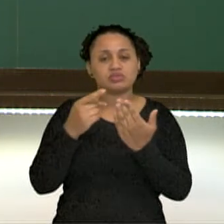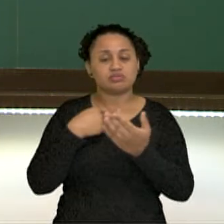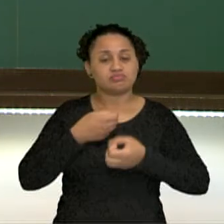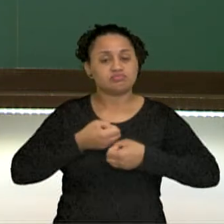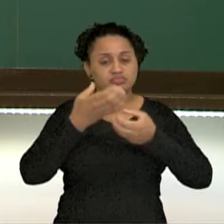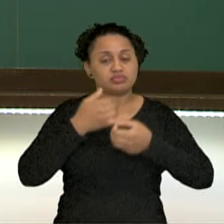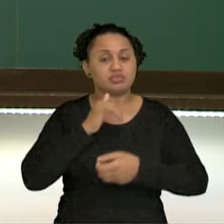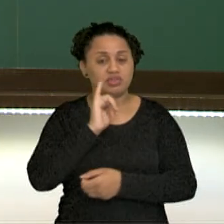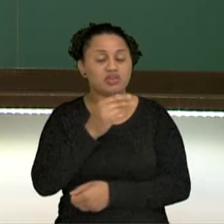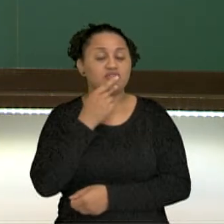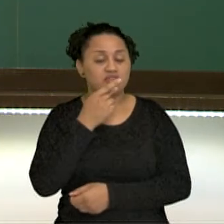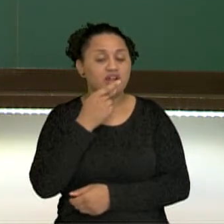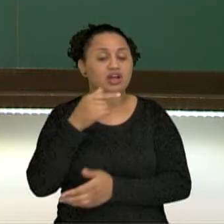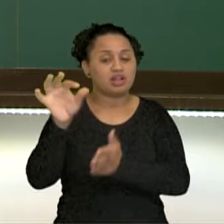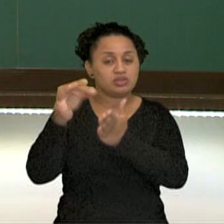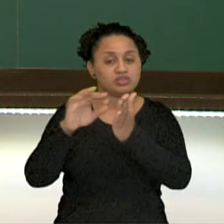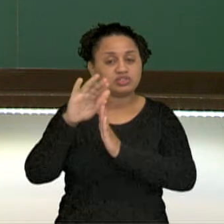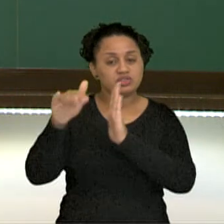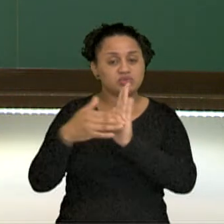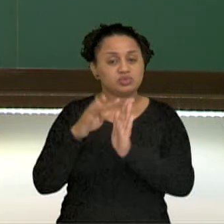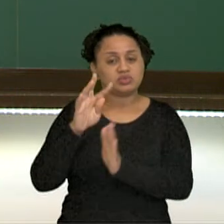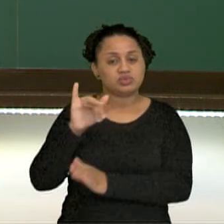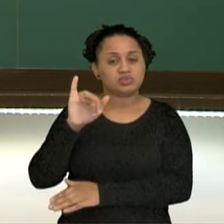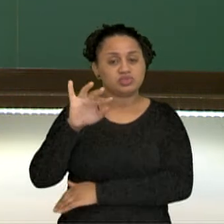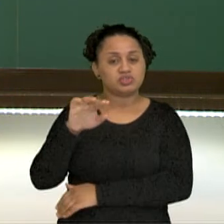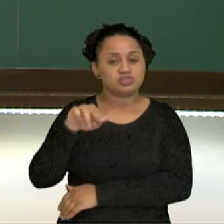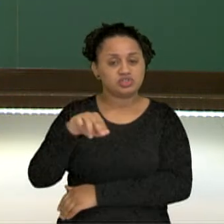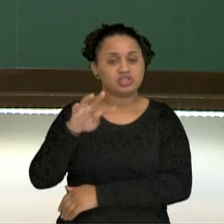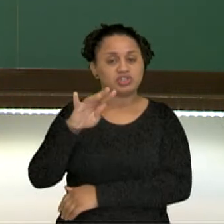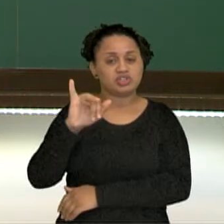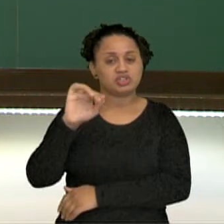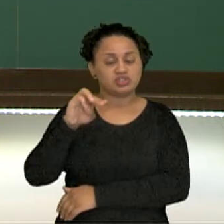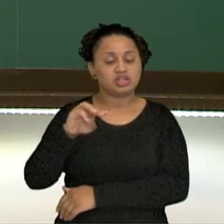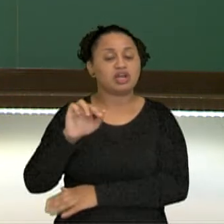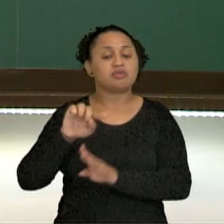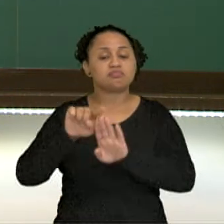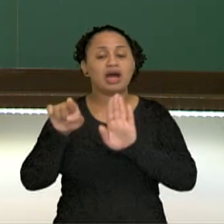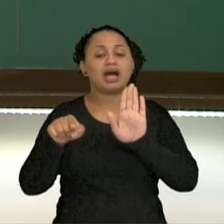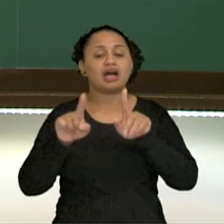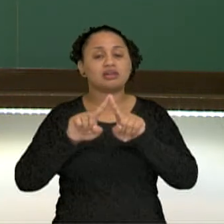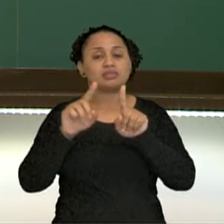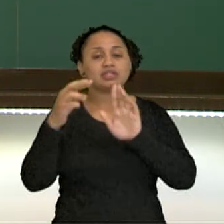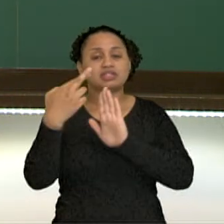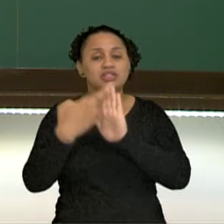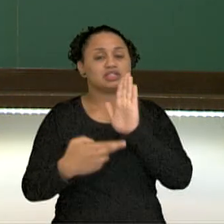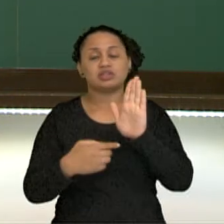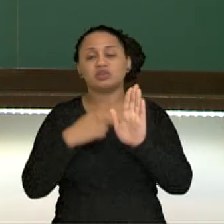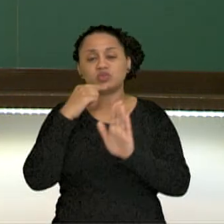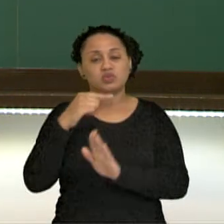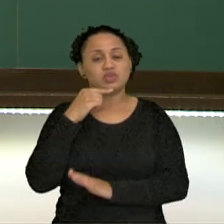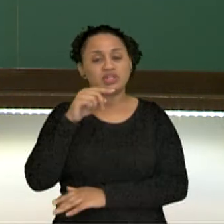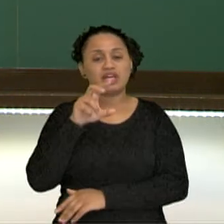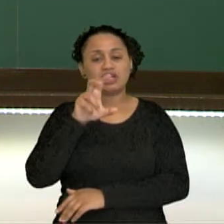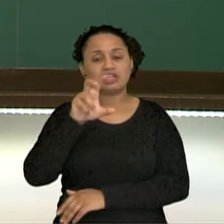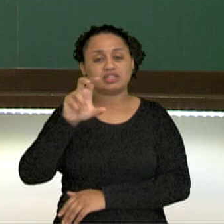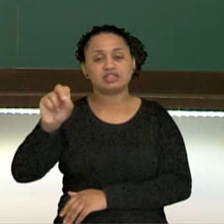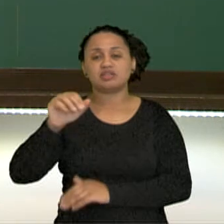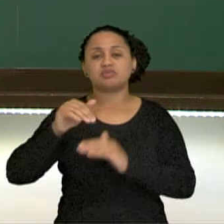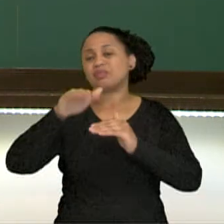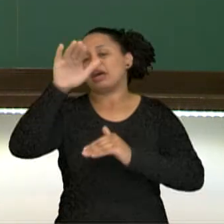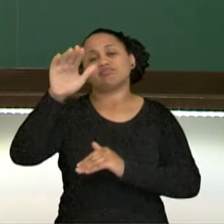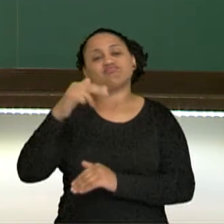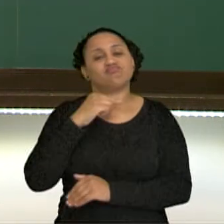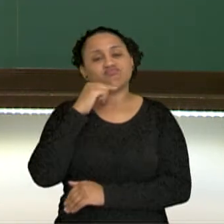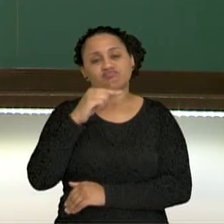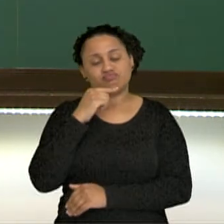tintim, né, todas as redações, e que as redações dela nunca atingiam uma nota acima de 5. Então sempre eram